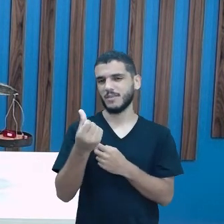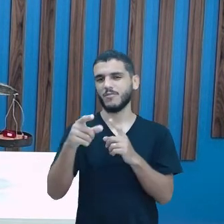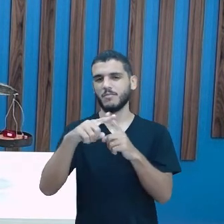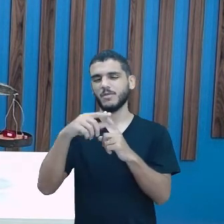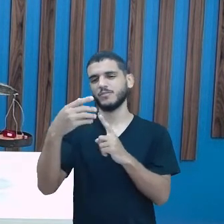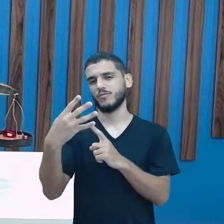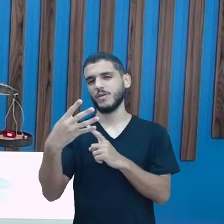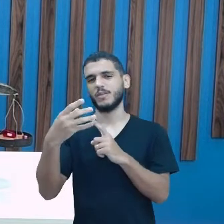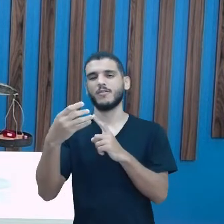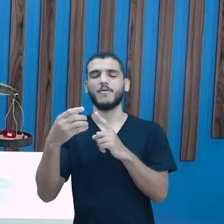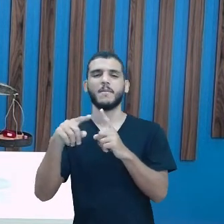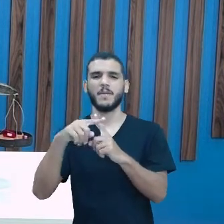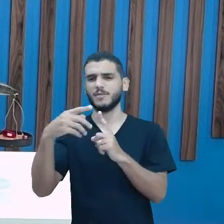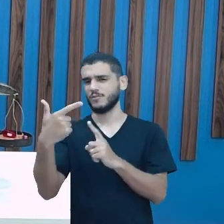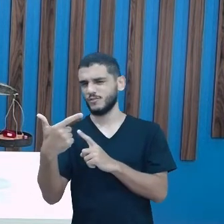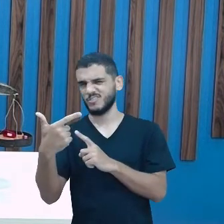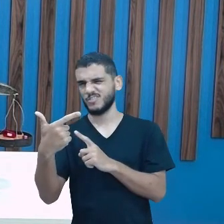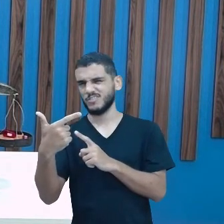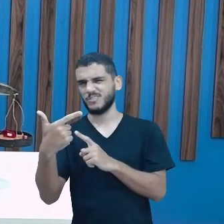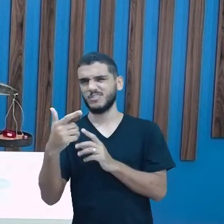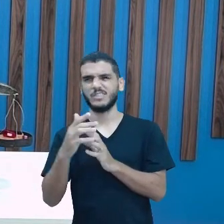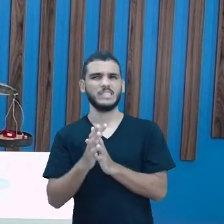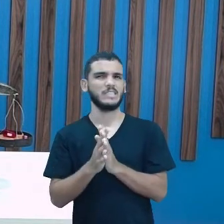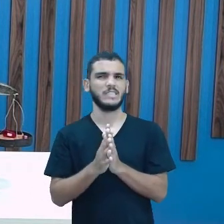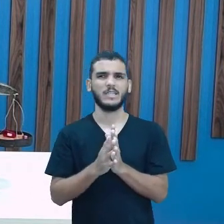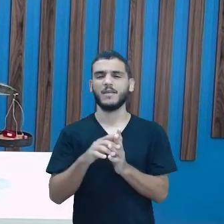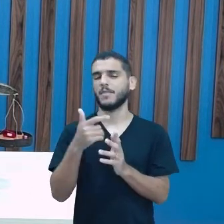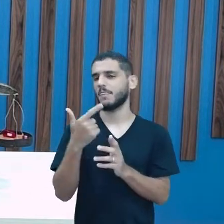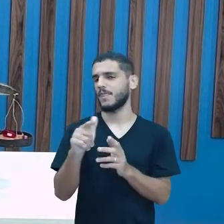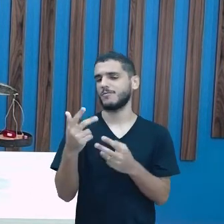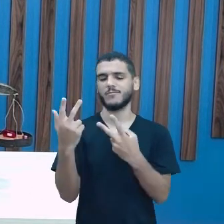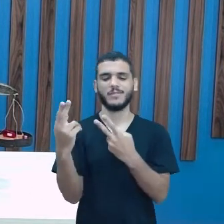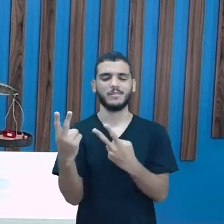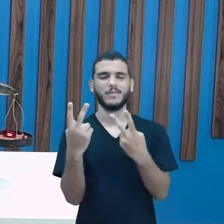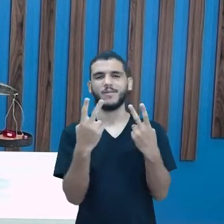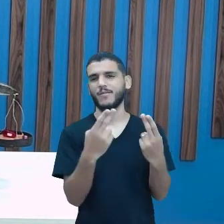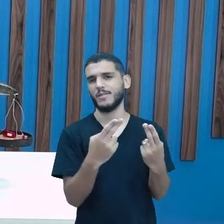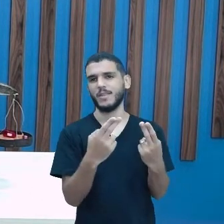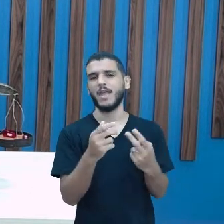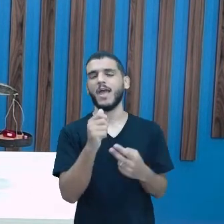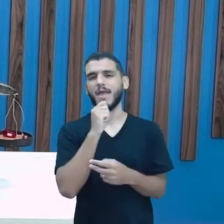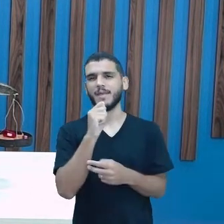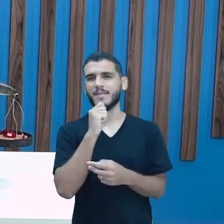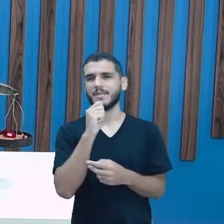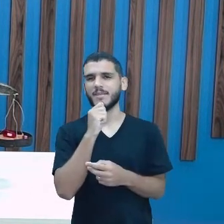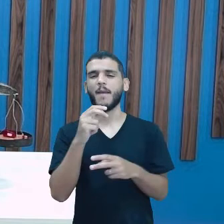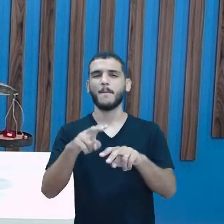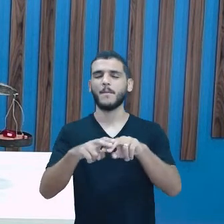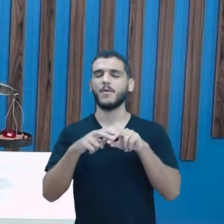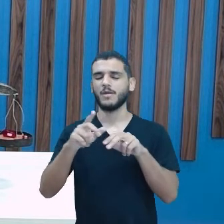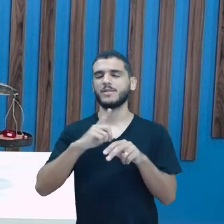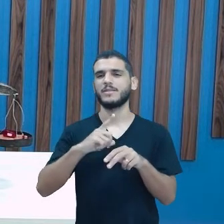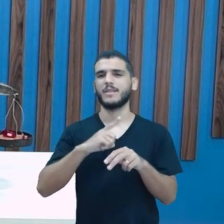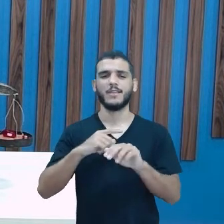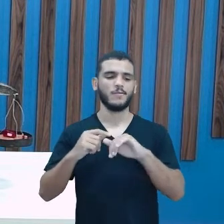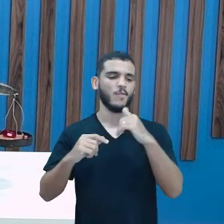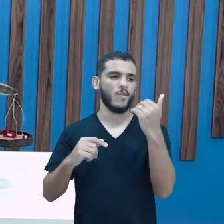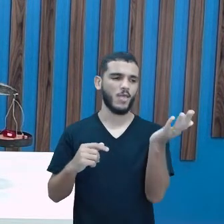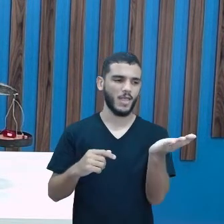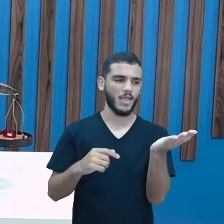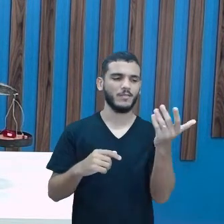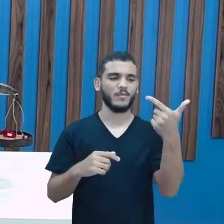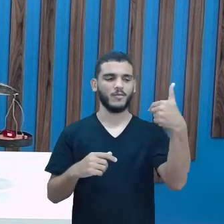continha? Eu não tenho a relação de igualdade ainda. Por quê? De um lado eu